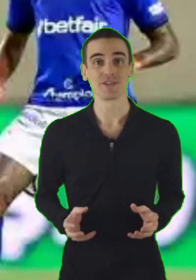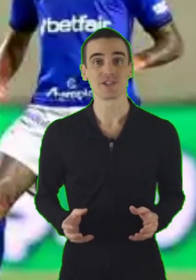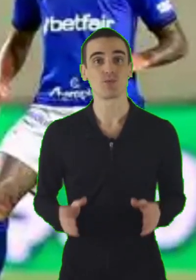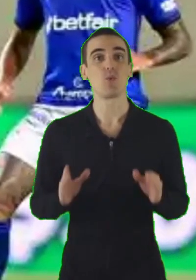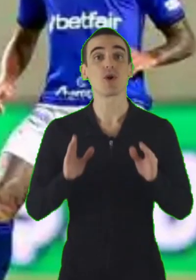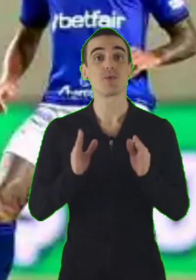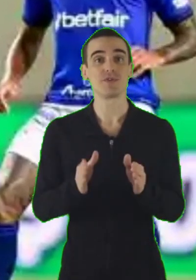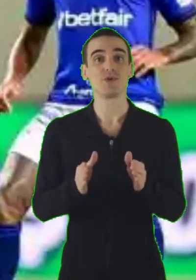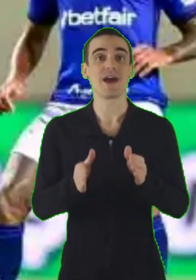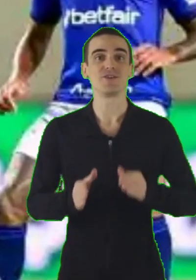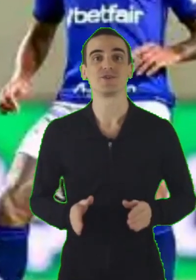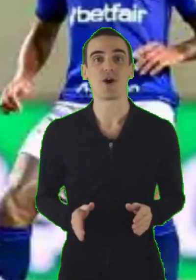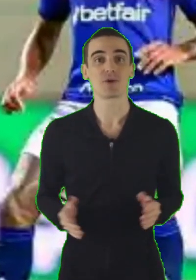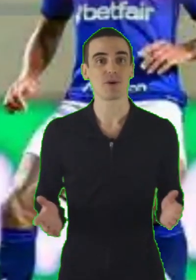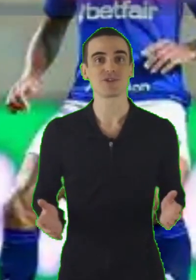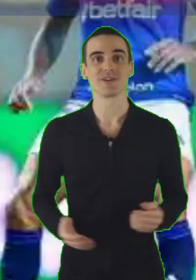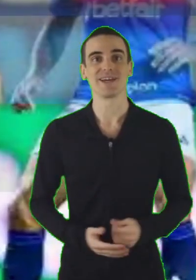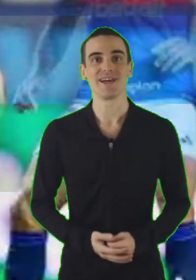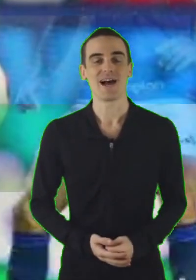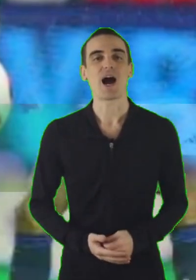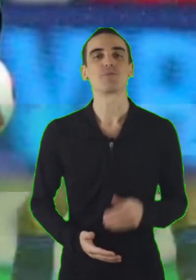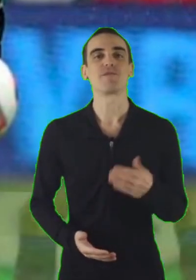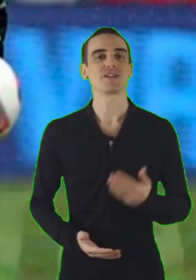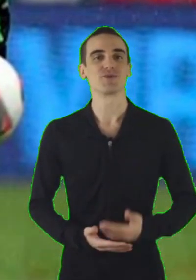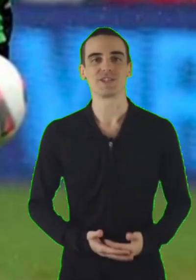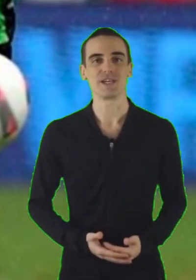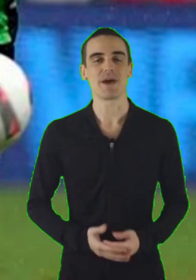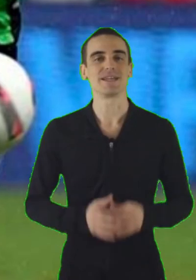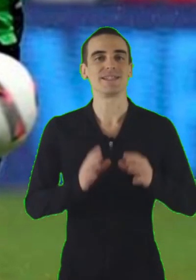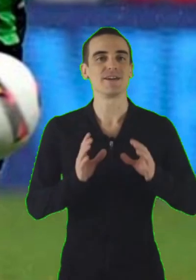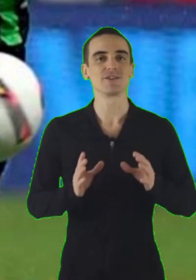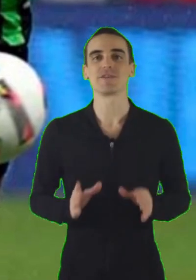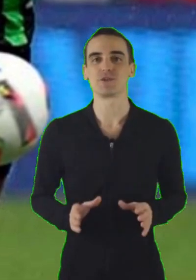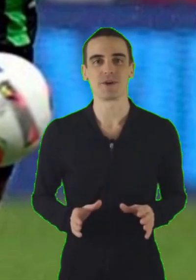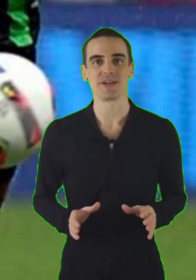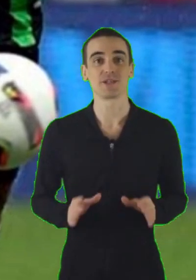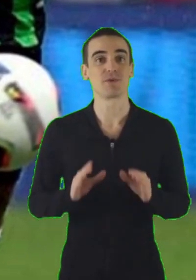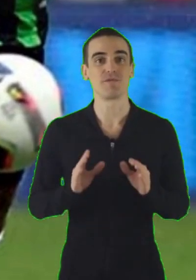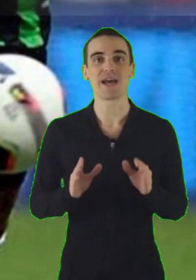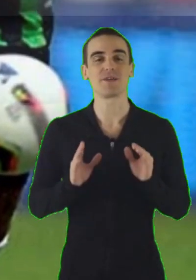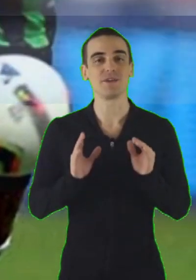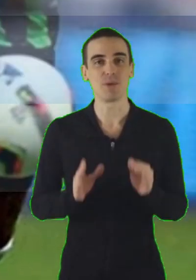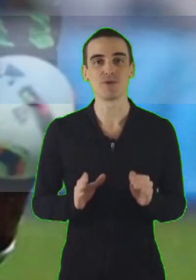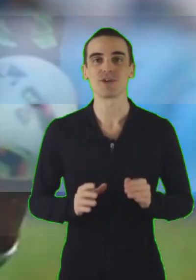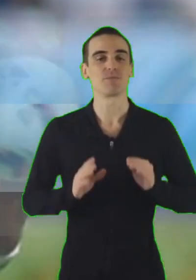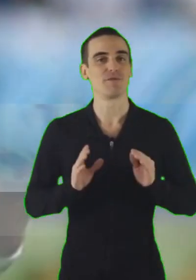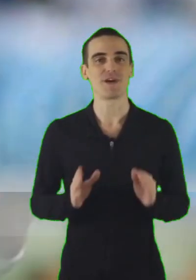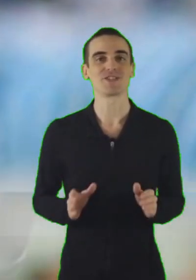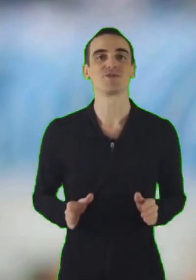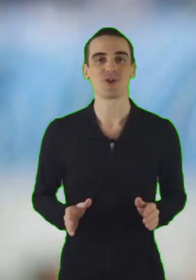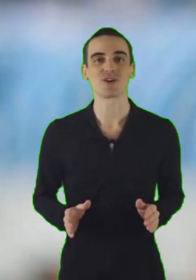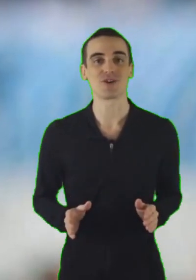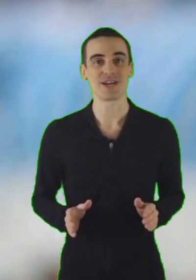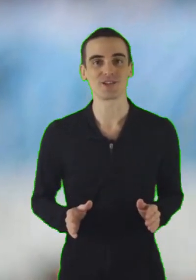número mágico de 45 pontos. E aí, torcedor? Na sua opinião, o empate saiu de bom tamanho pela partida que fez